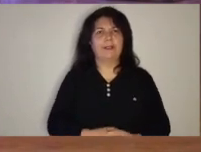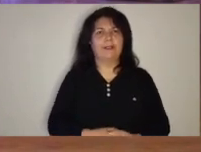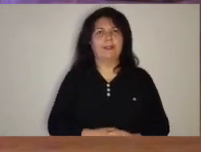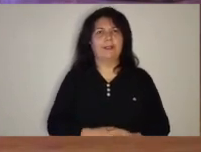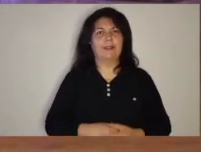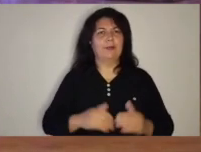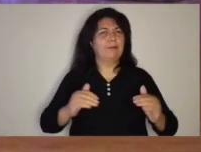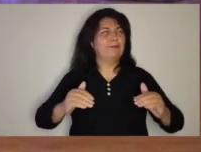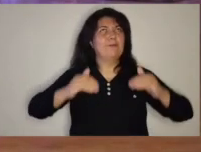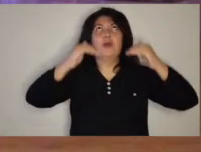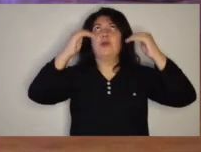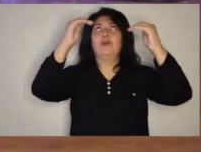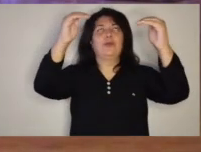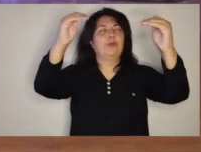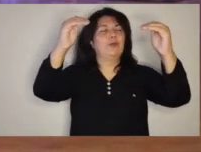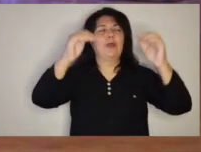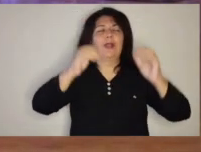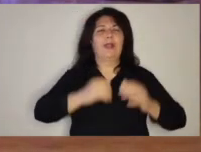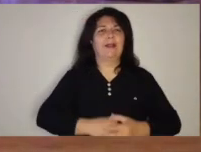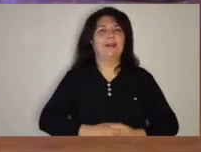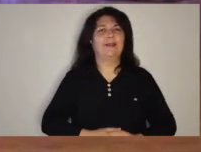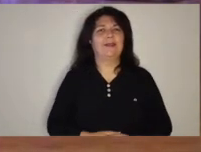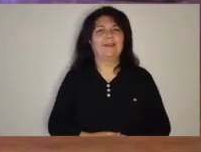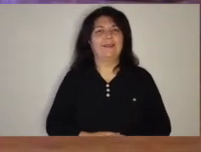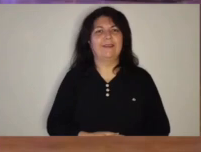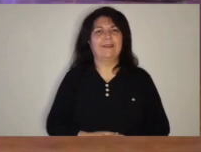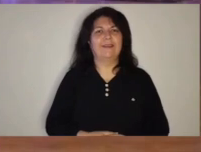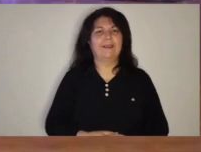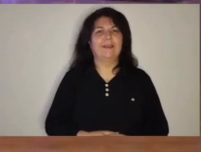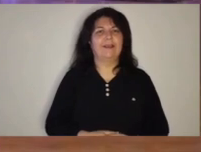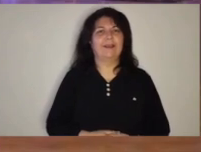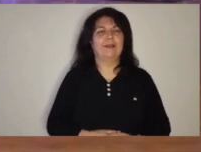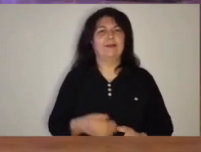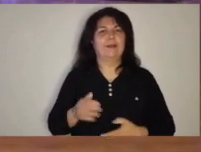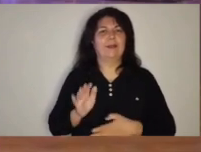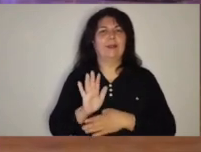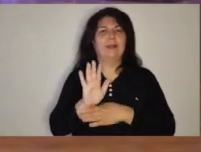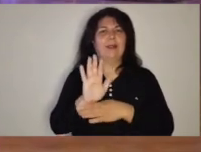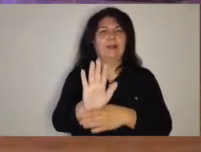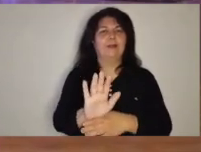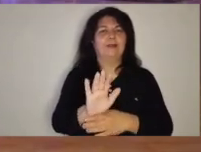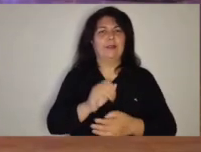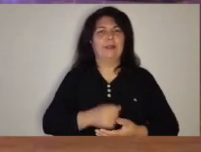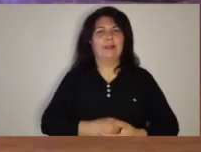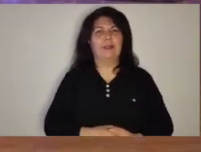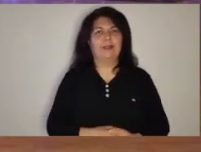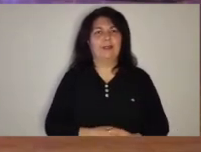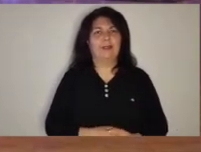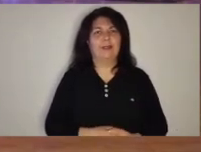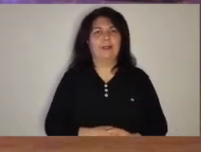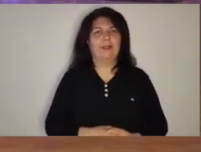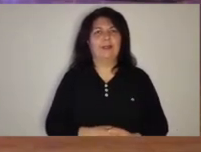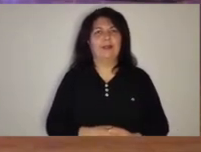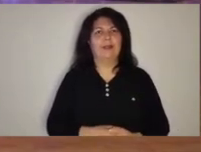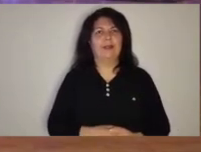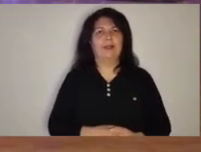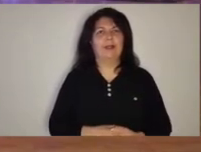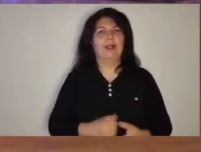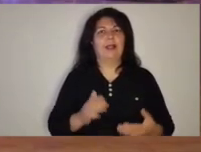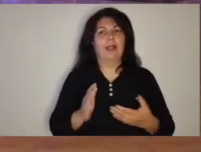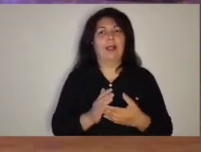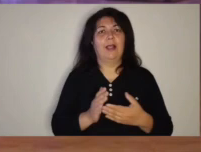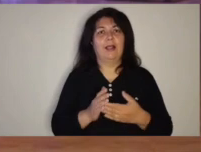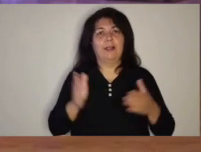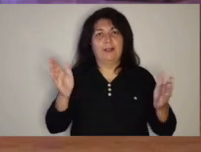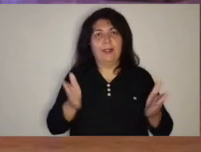precisam. Assim, vocês irão ter o suficiente em tudo, vocês terão mais do que o necessário para